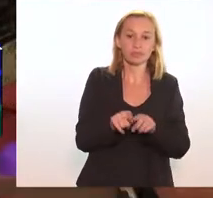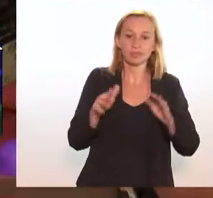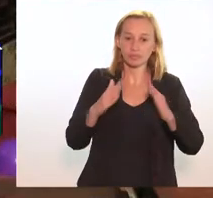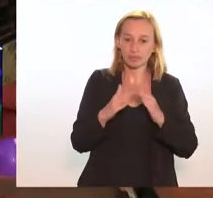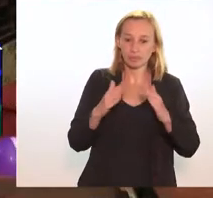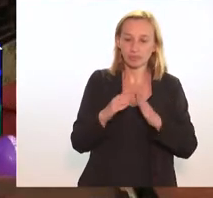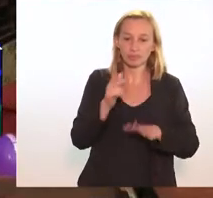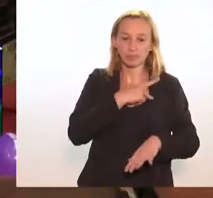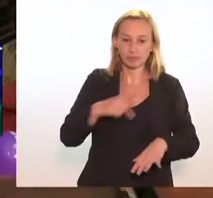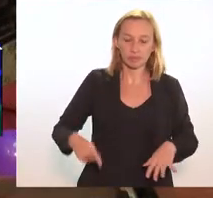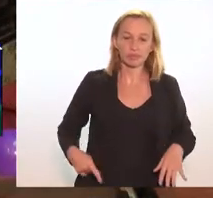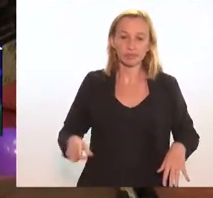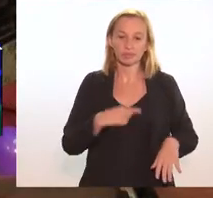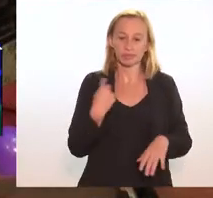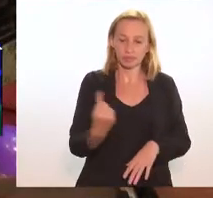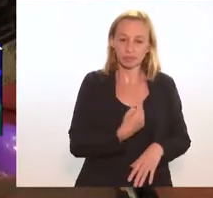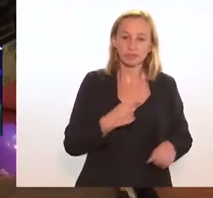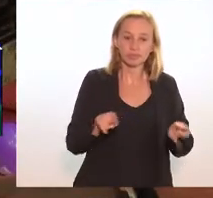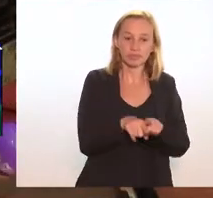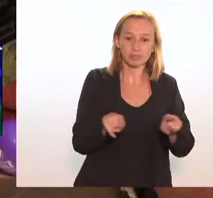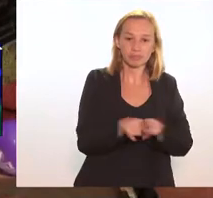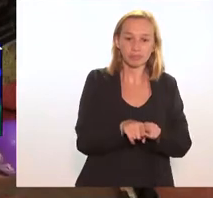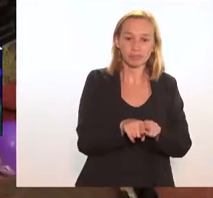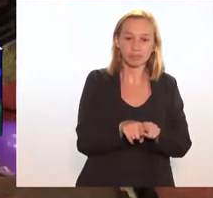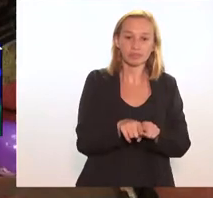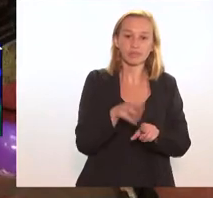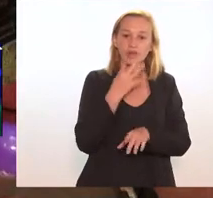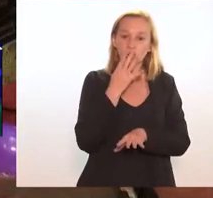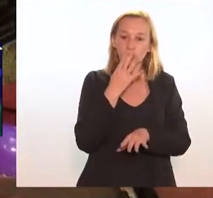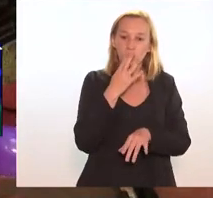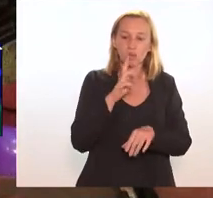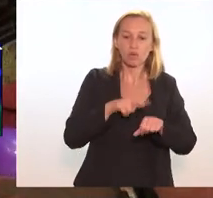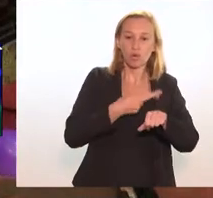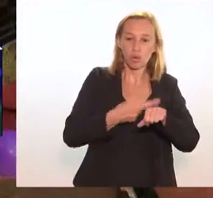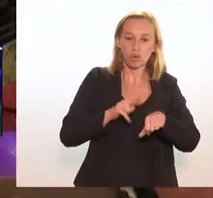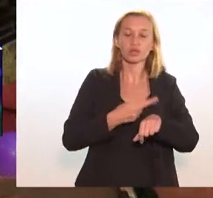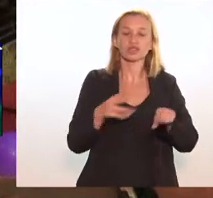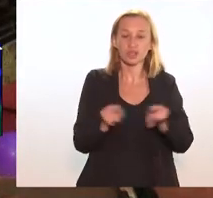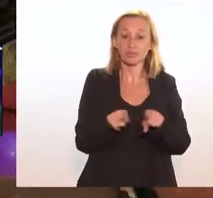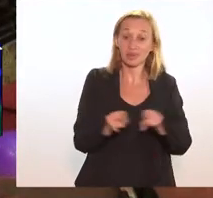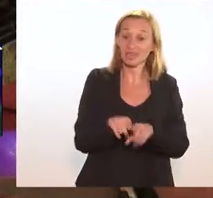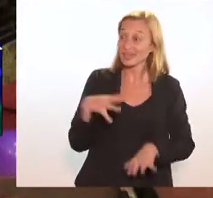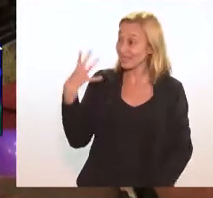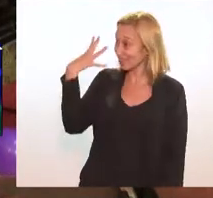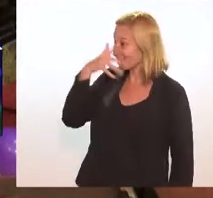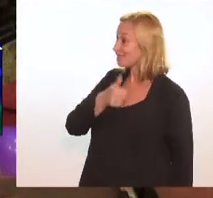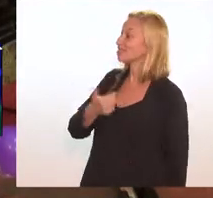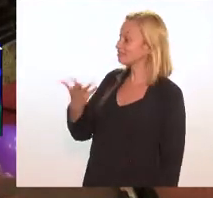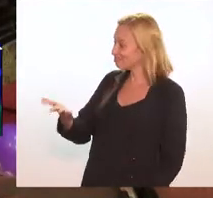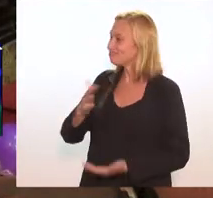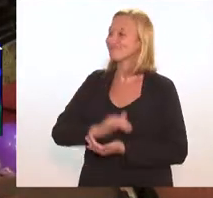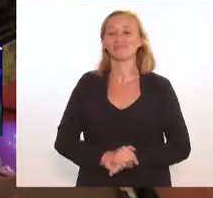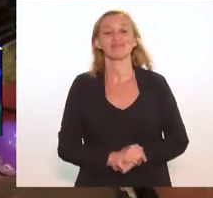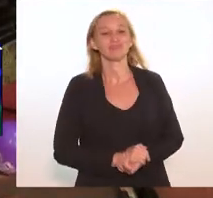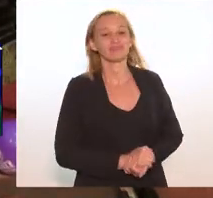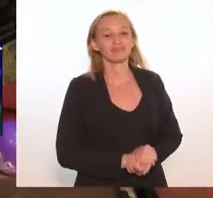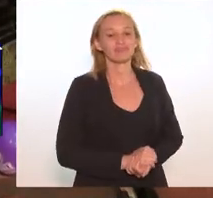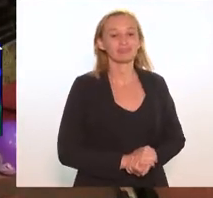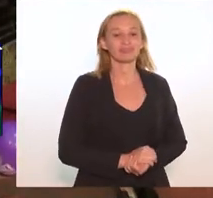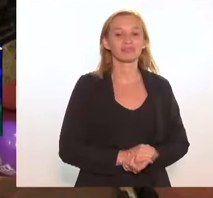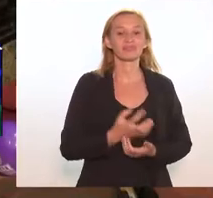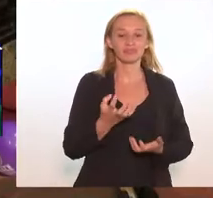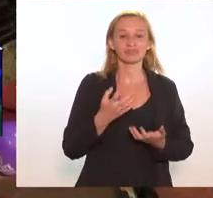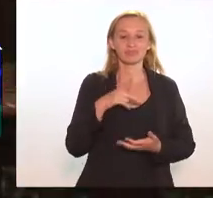presidente autorizou, ela está com a cor roxa na fachada. Que bonito. Está iluminada. Muito bem, é um belo gesto. Eu queria